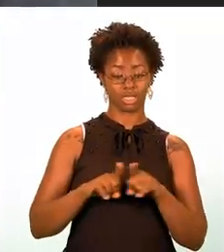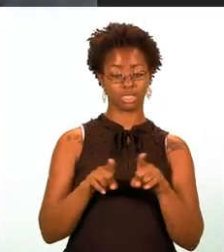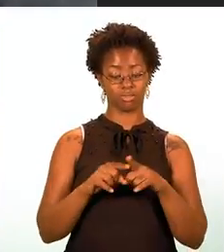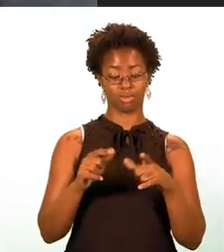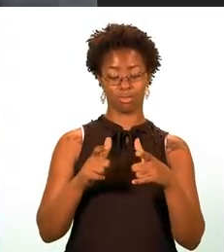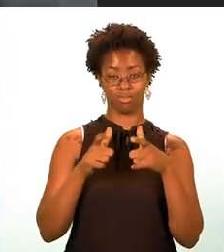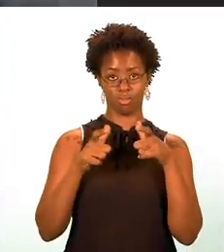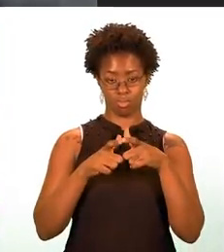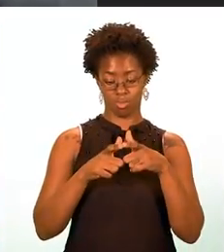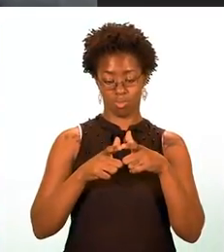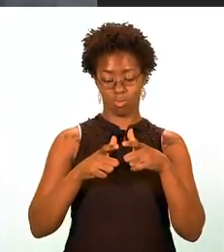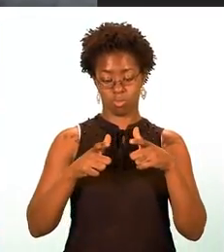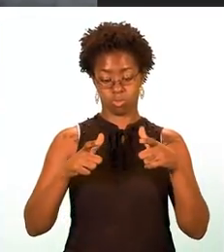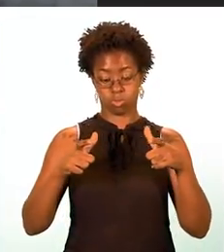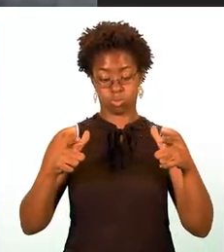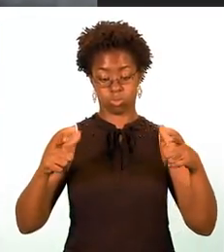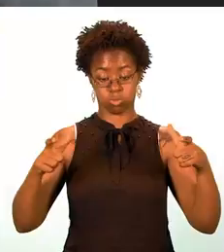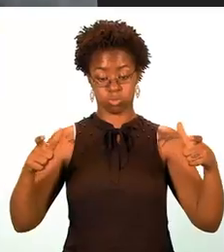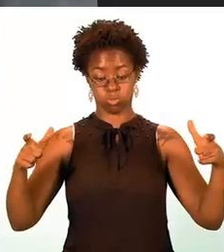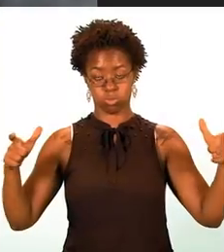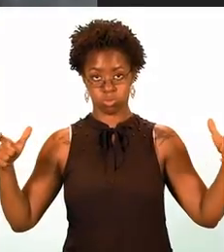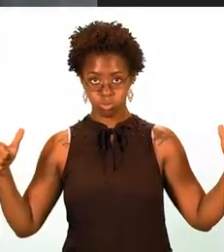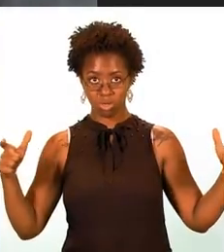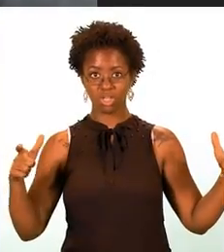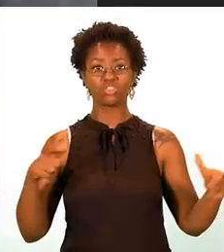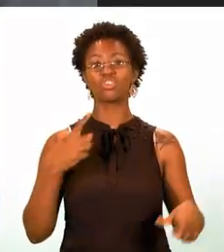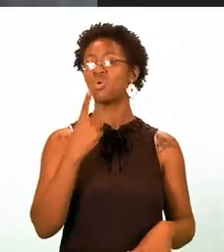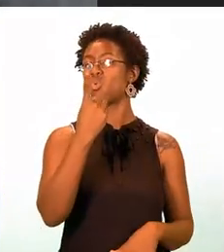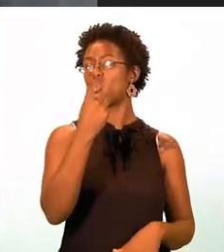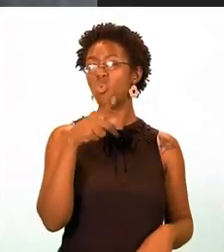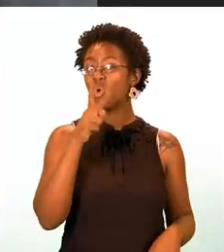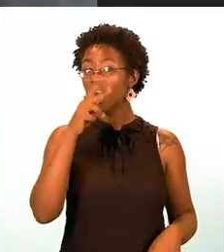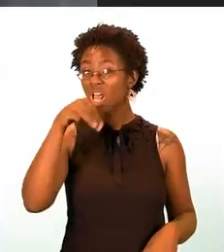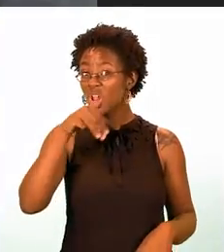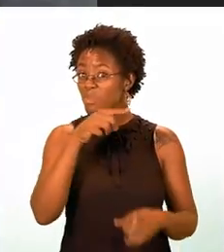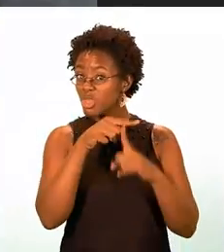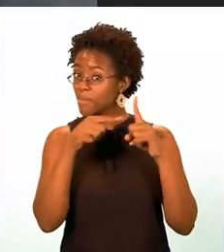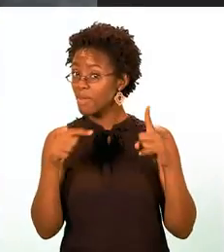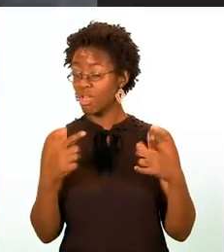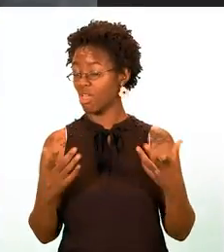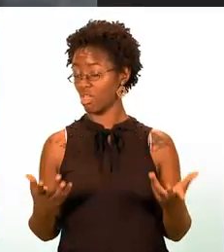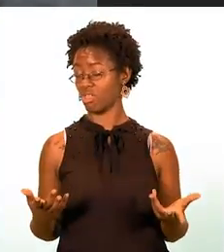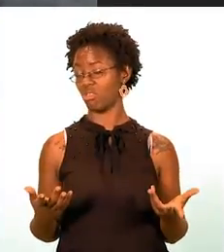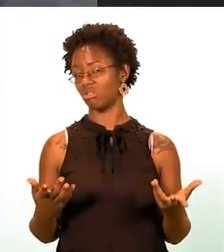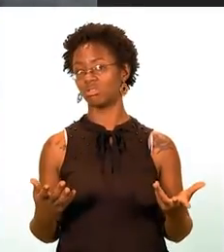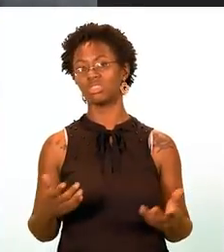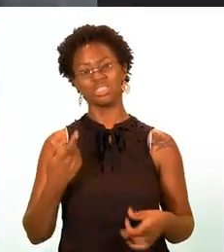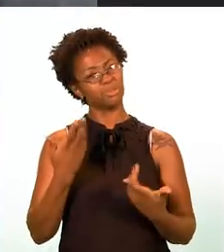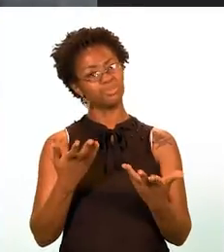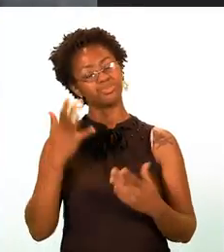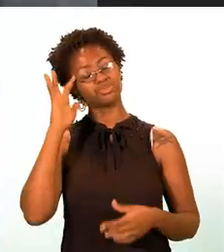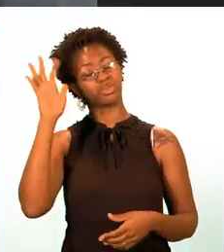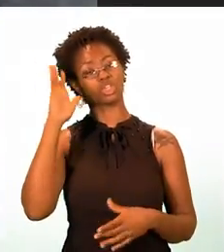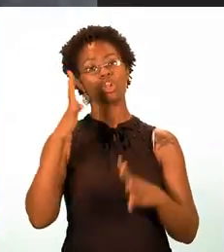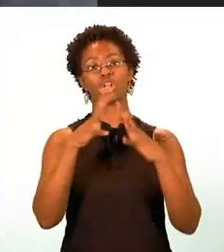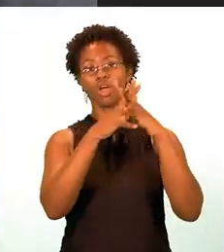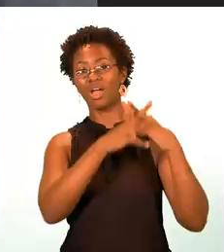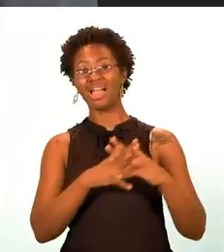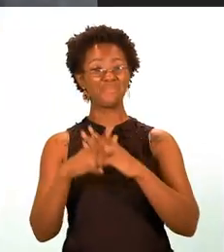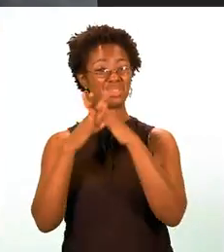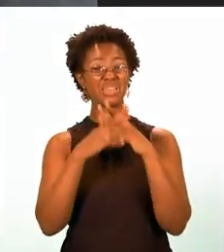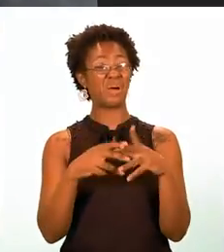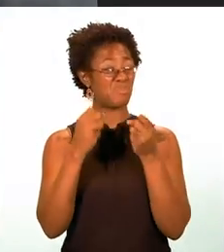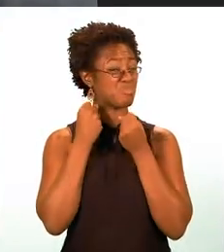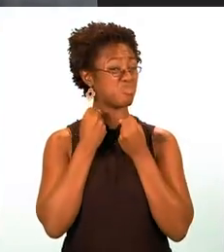e num diâmetro, num buraco, a largura desse buraco é coisa de 1,5 km. Então, você imagina um caminhão